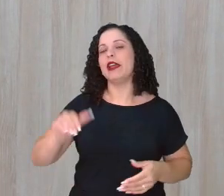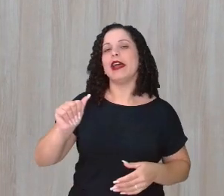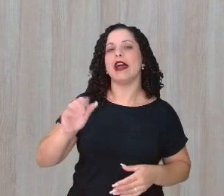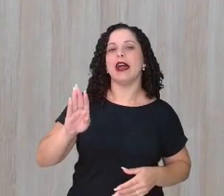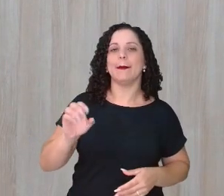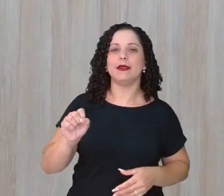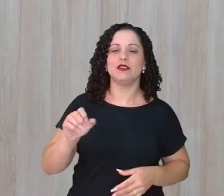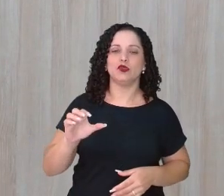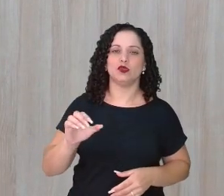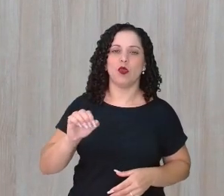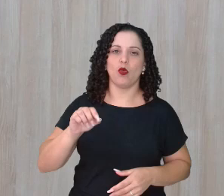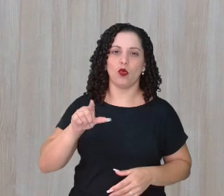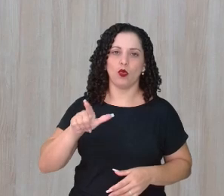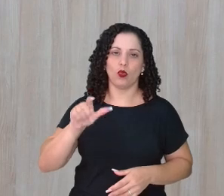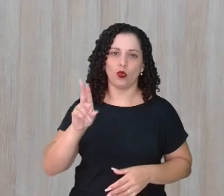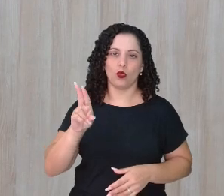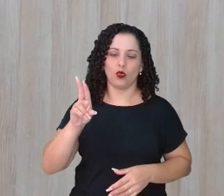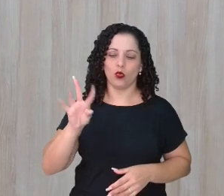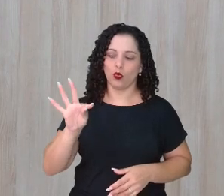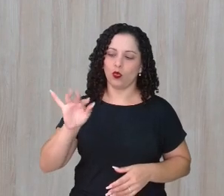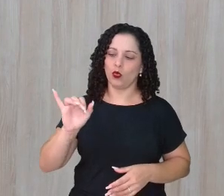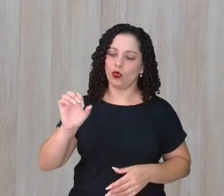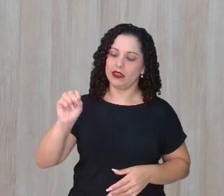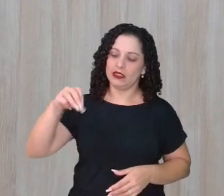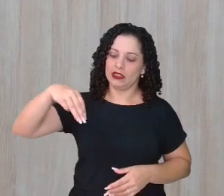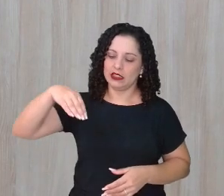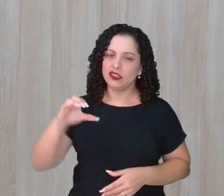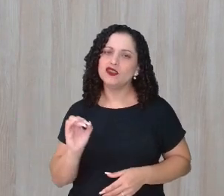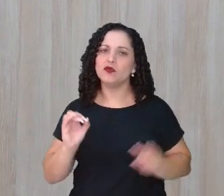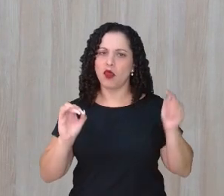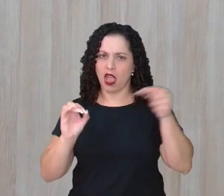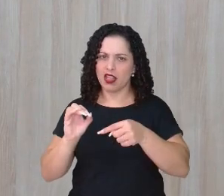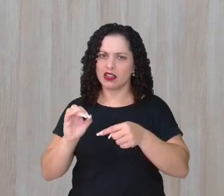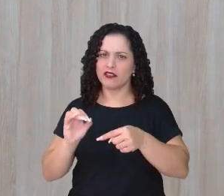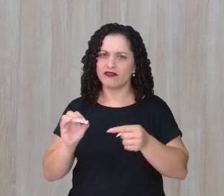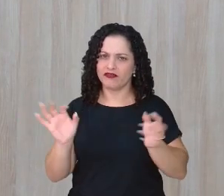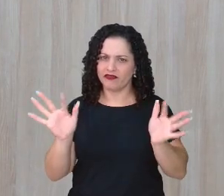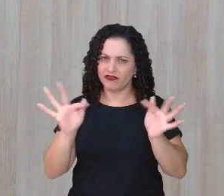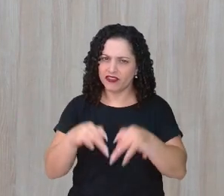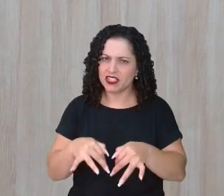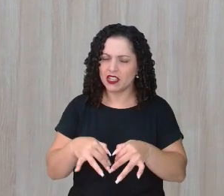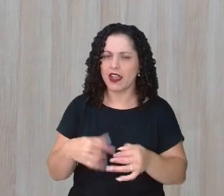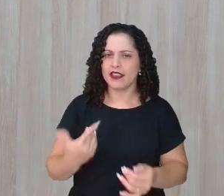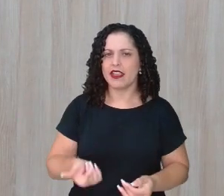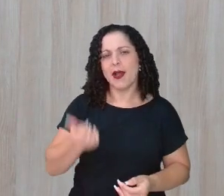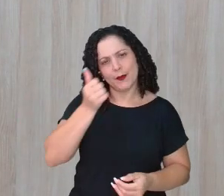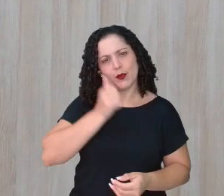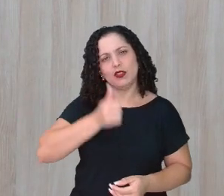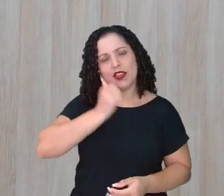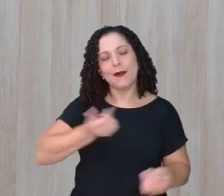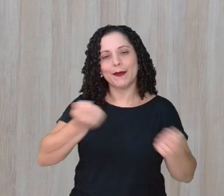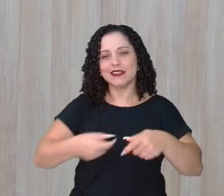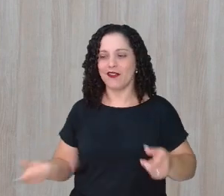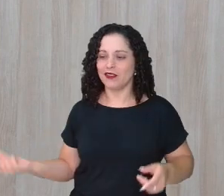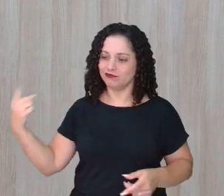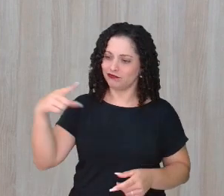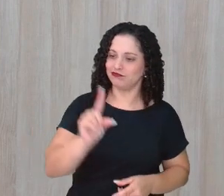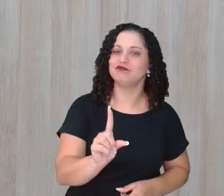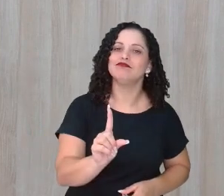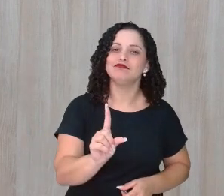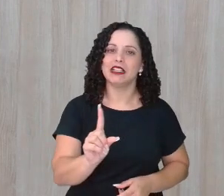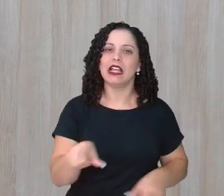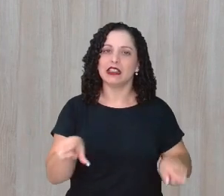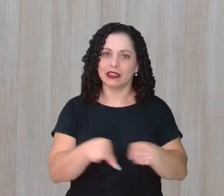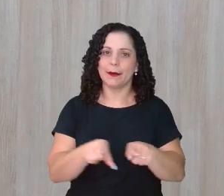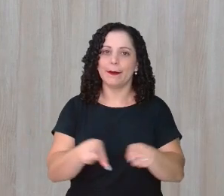monarca, né? Daquele momento ali monarca do antigo regime, precisava incluir a mulher, a participação da mulher era fundamental. E isso a